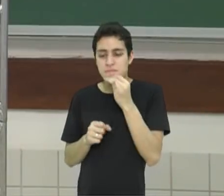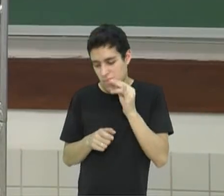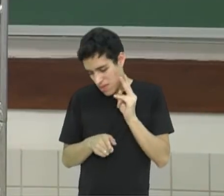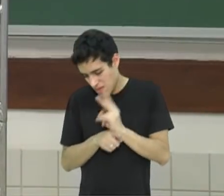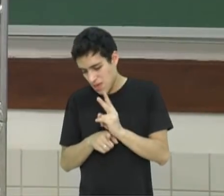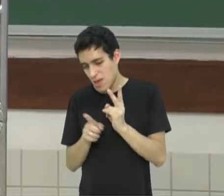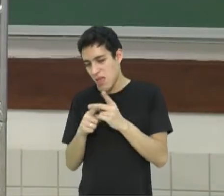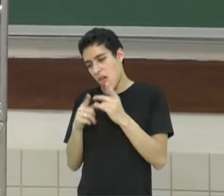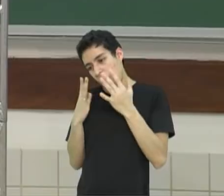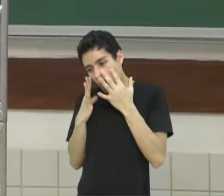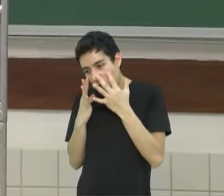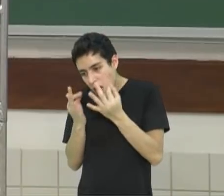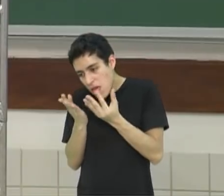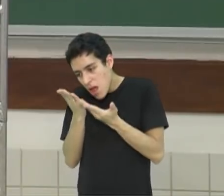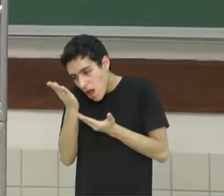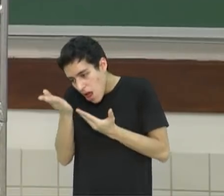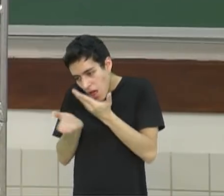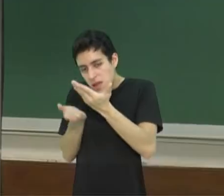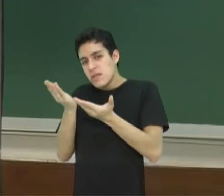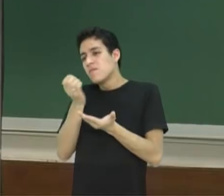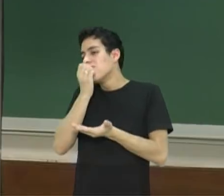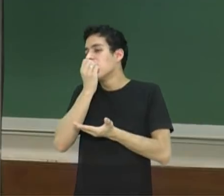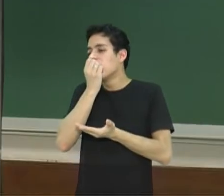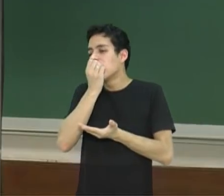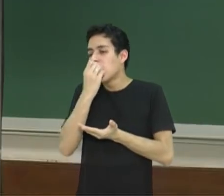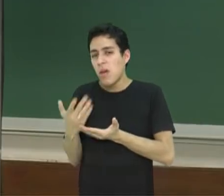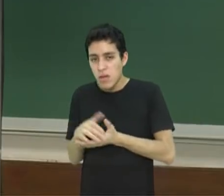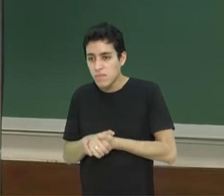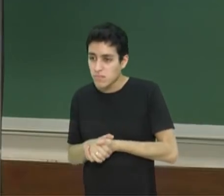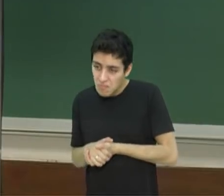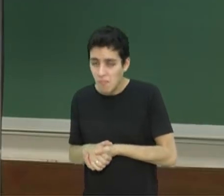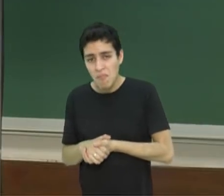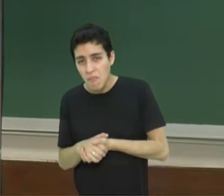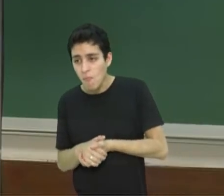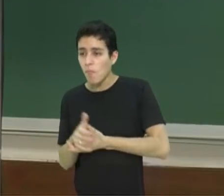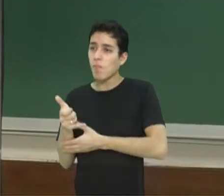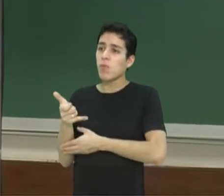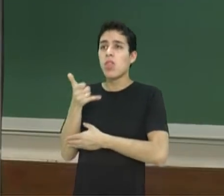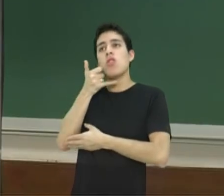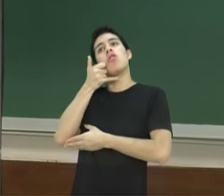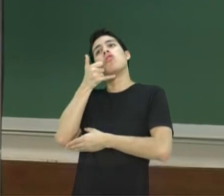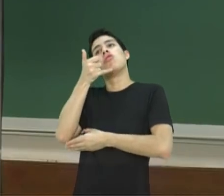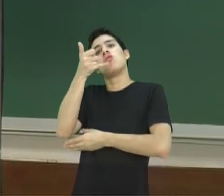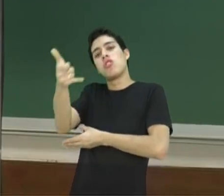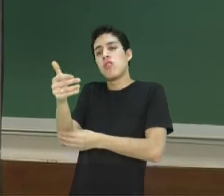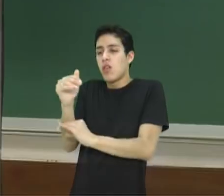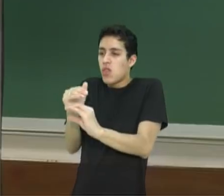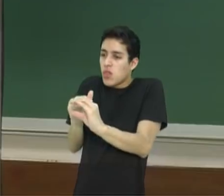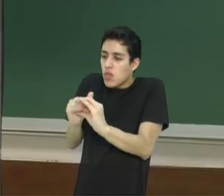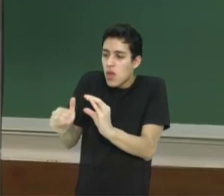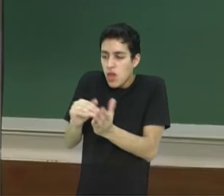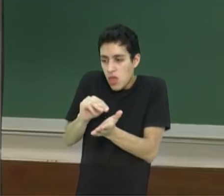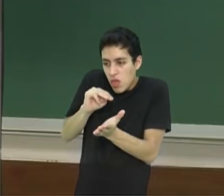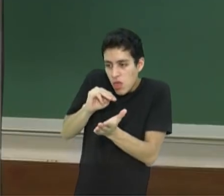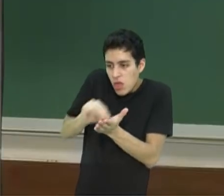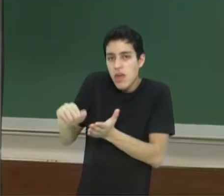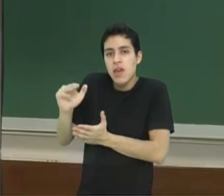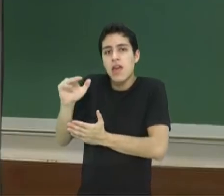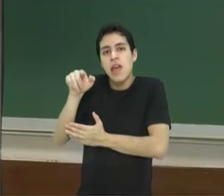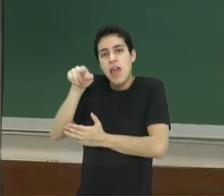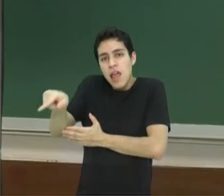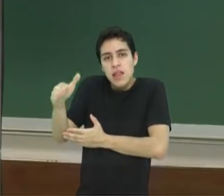cuidar, dar atenção, ser bacana com os meus amigos, ligar, ajudar, fazer com que ele saiba que eu estou sempre do